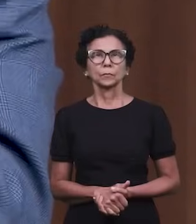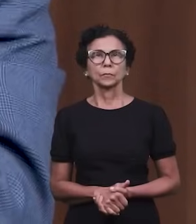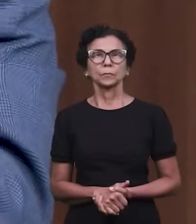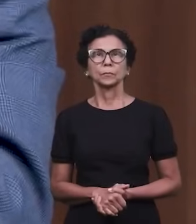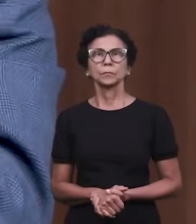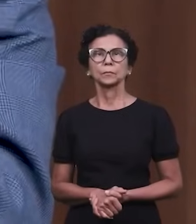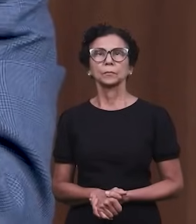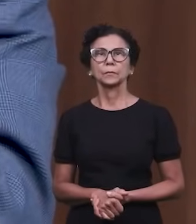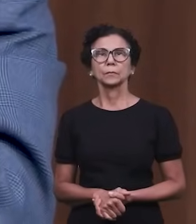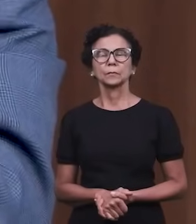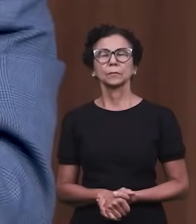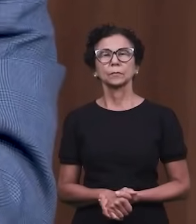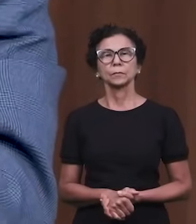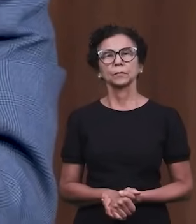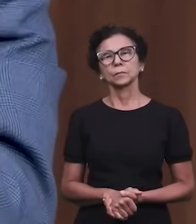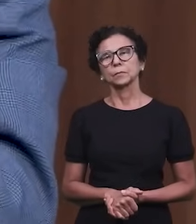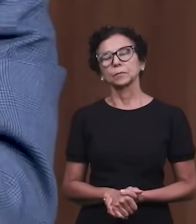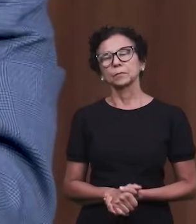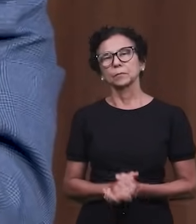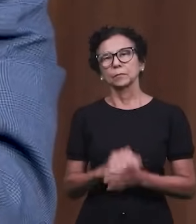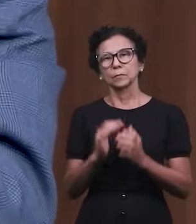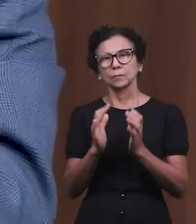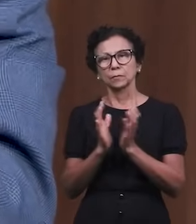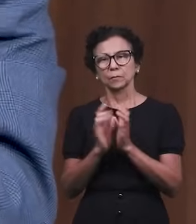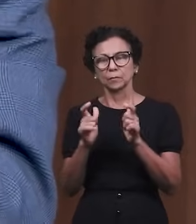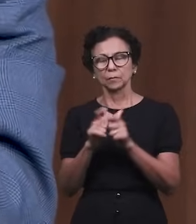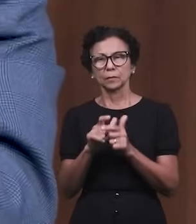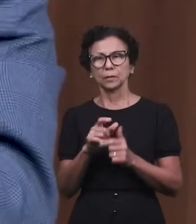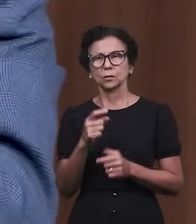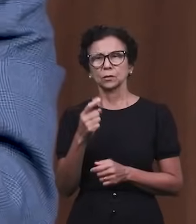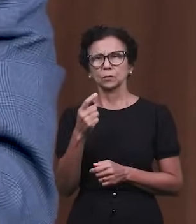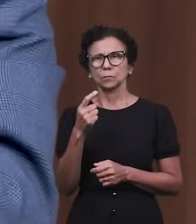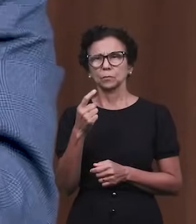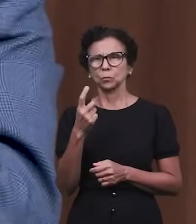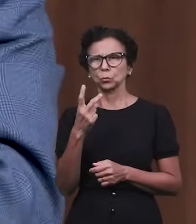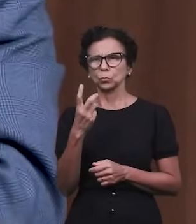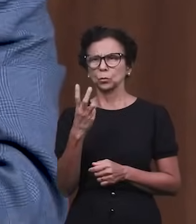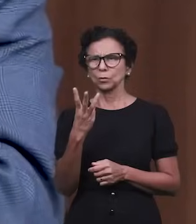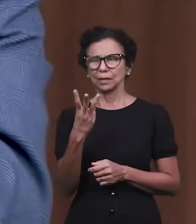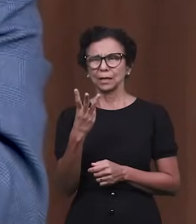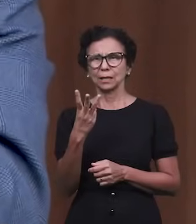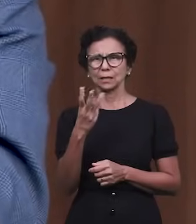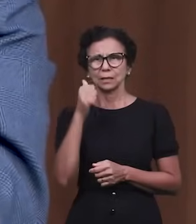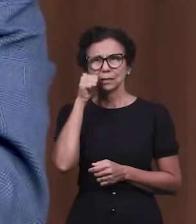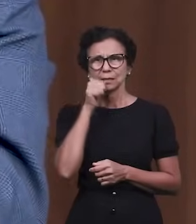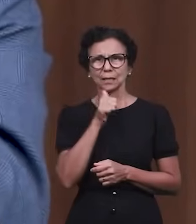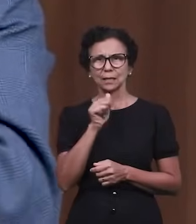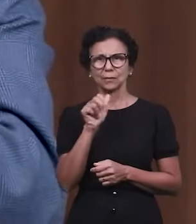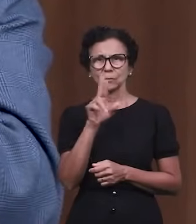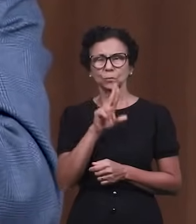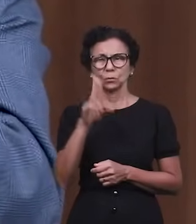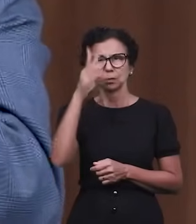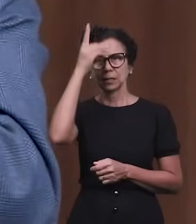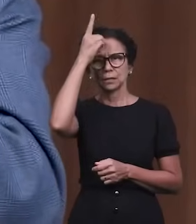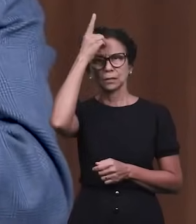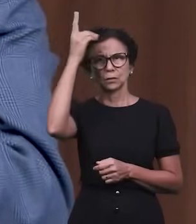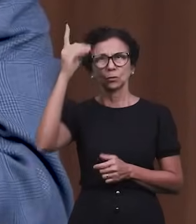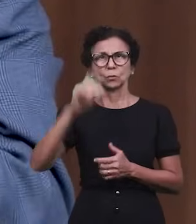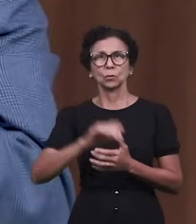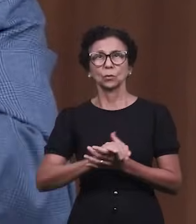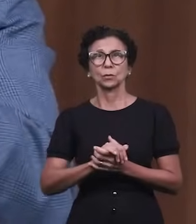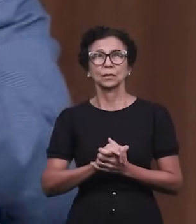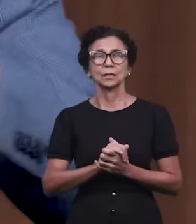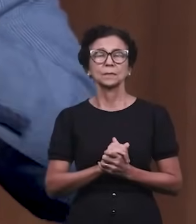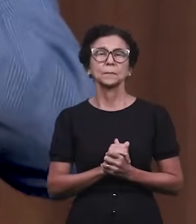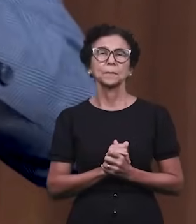O grupo era pequeno e tinha umas 2 ou 3 irmãs muito usadas em dons, mas tinha uma que era usadíssima,